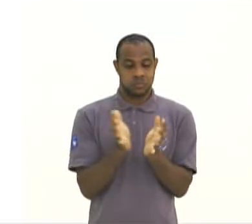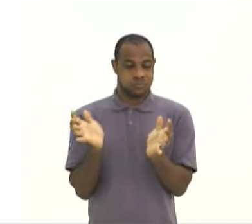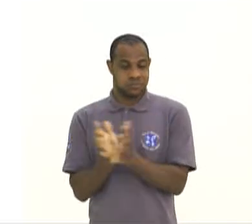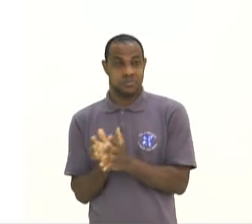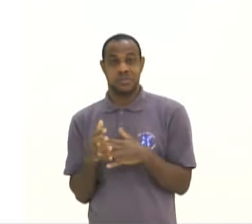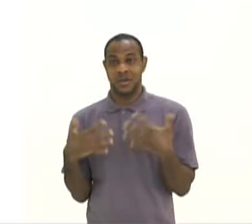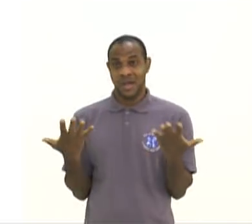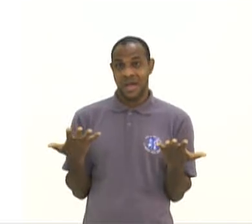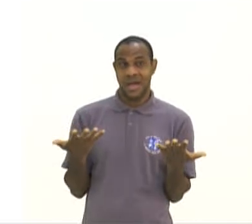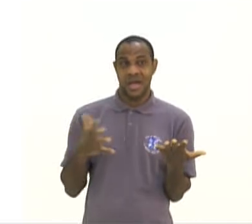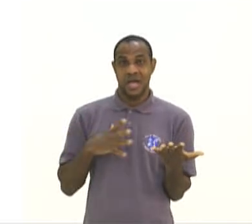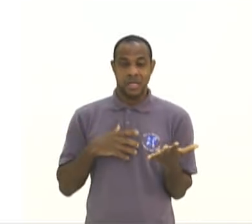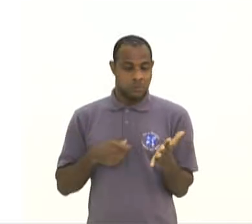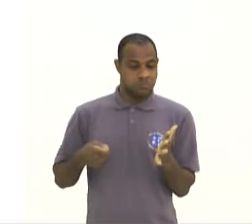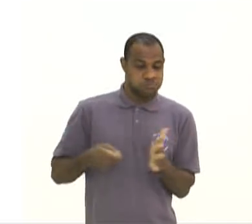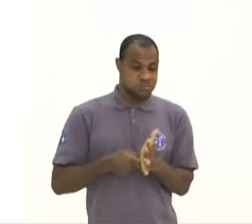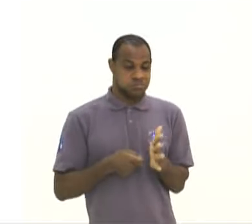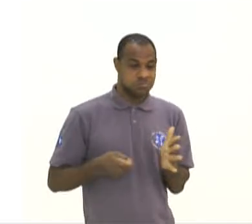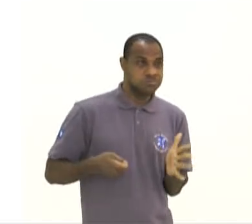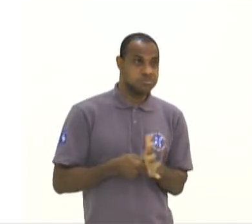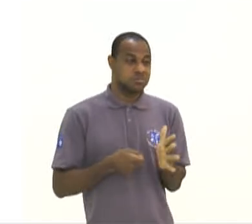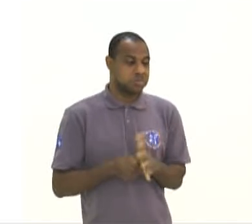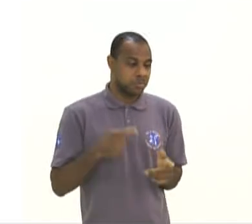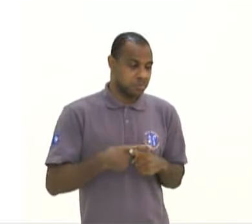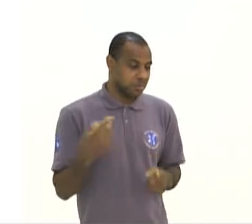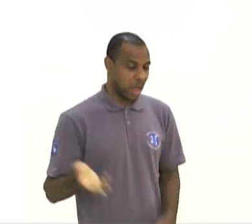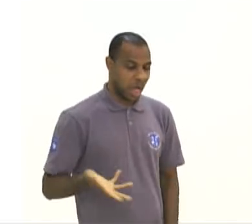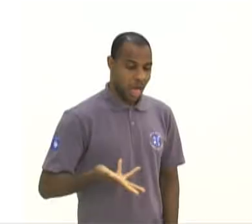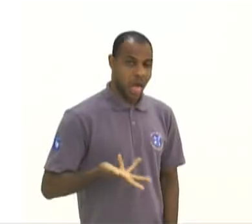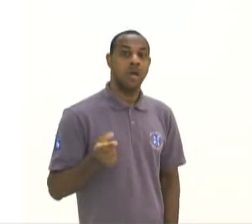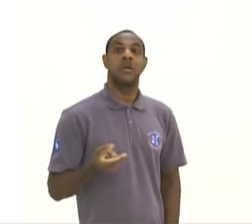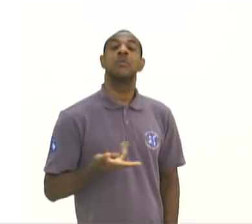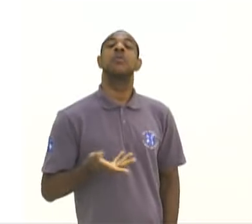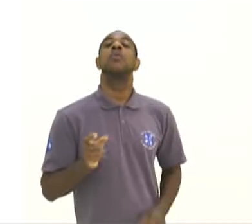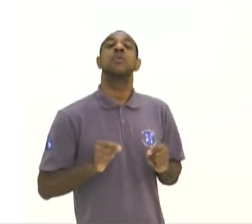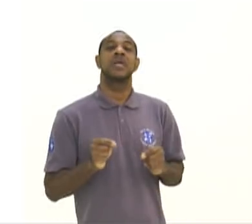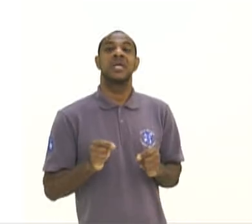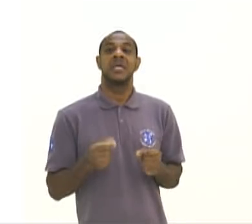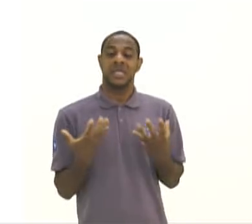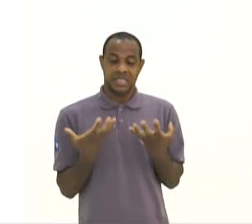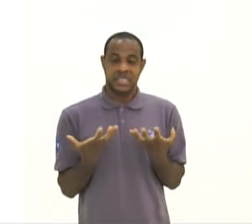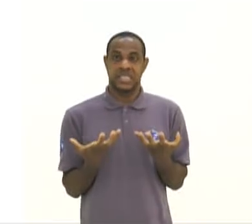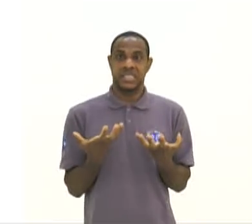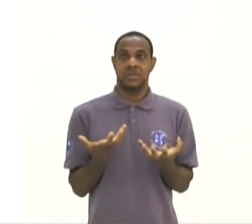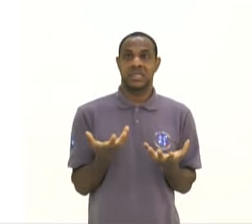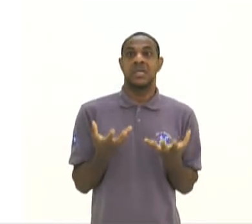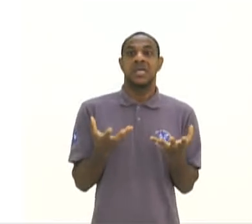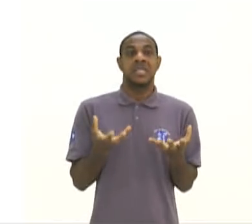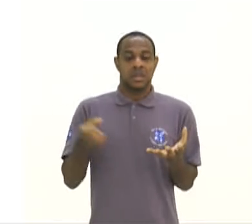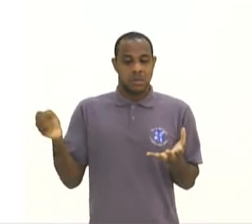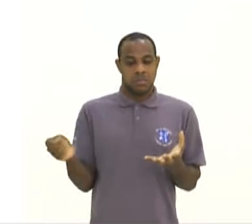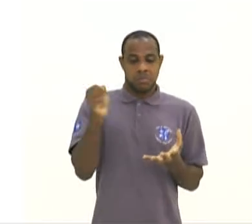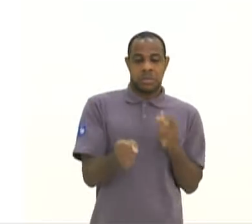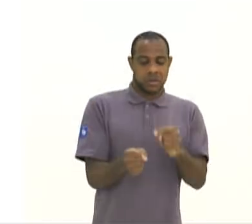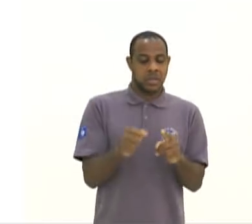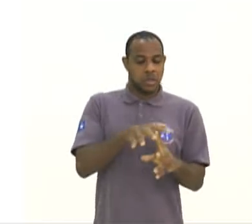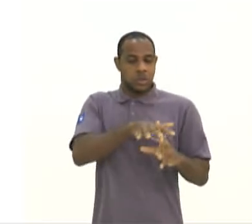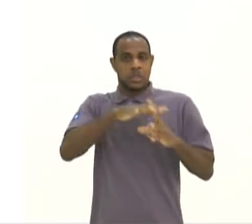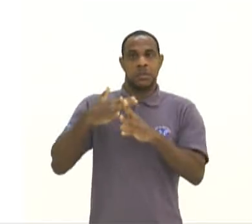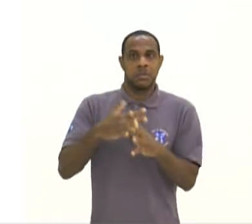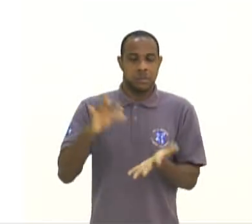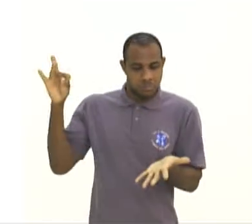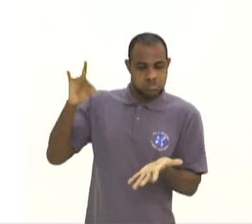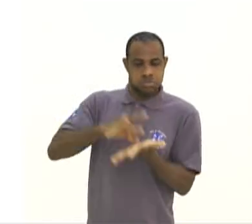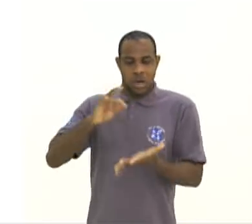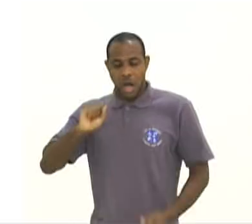Chile, pressionava o governo para acelerar a implantação do socialismo. Precisamos do socialismo